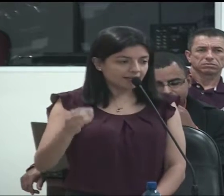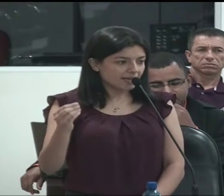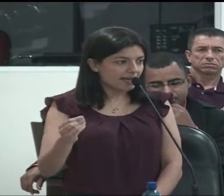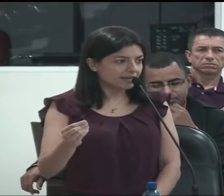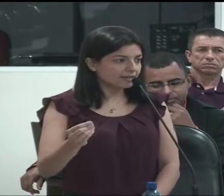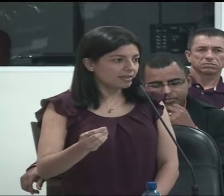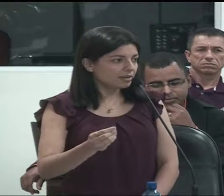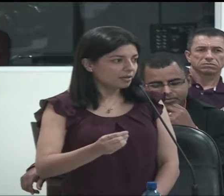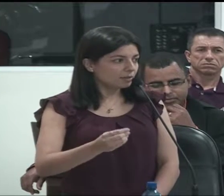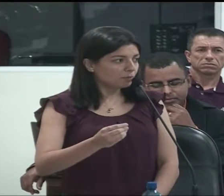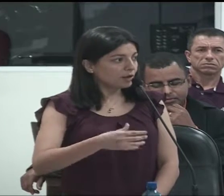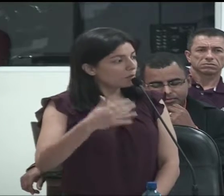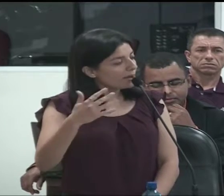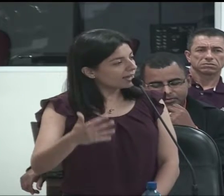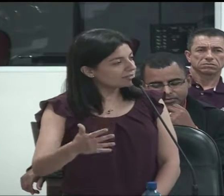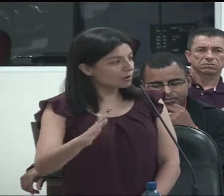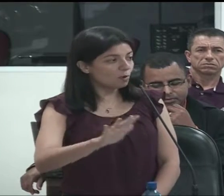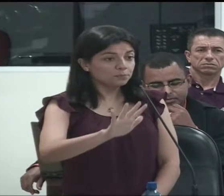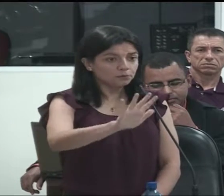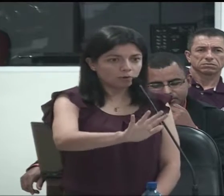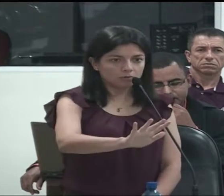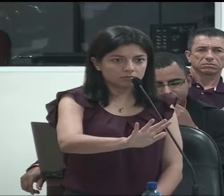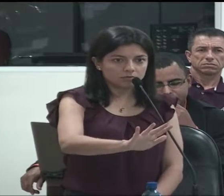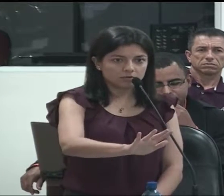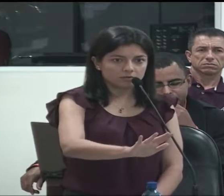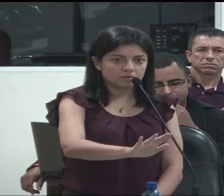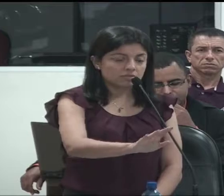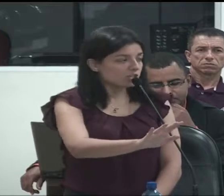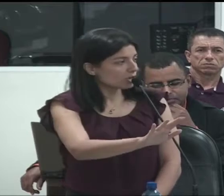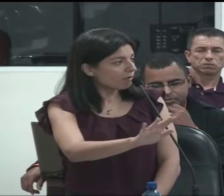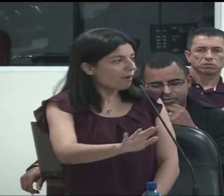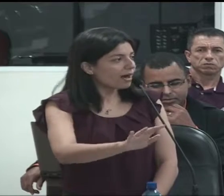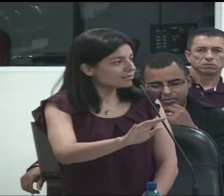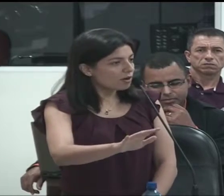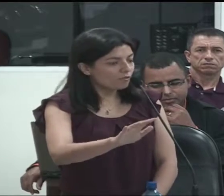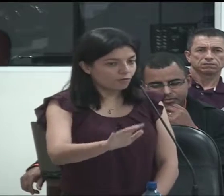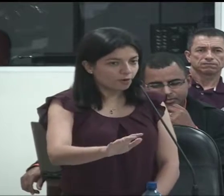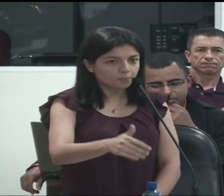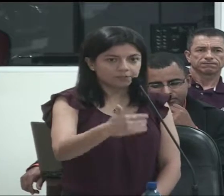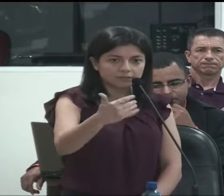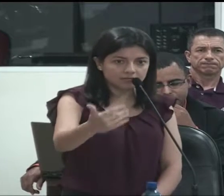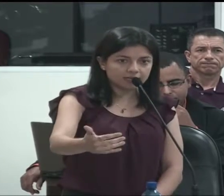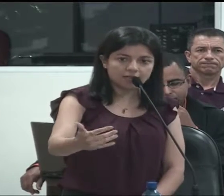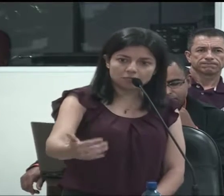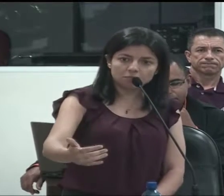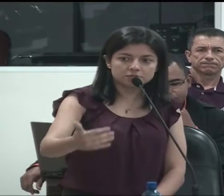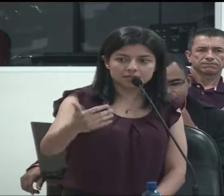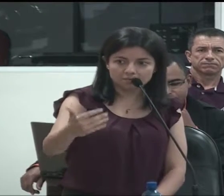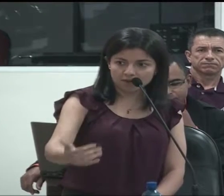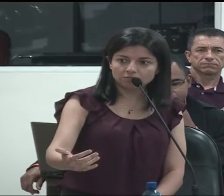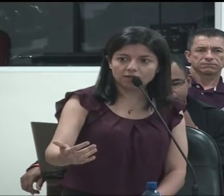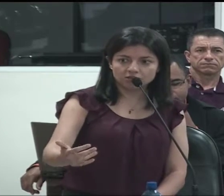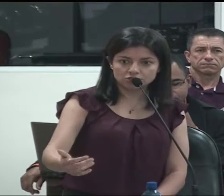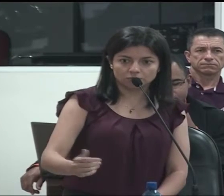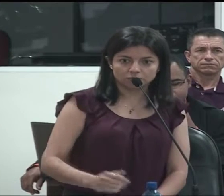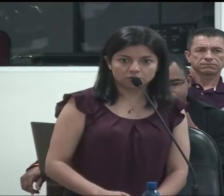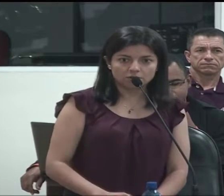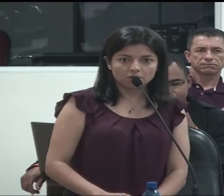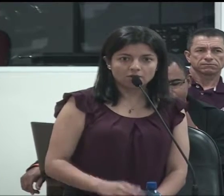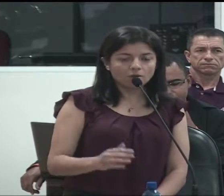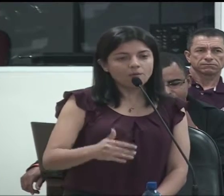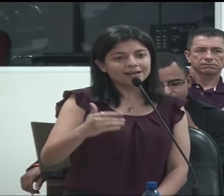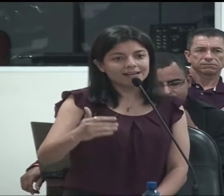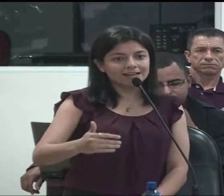até daquele que, por alguma razão, optou, seja qual razão for, por não ter nenhum segmento